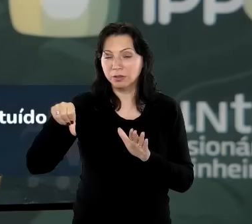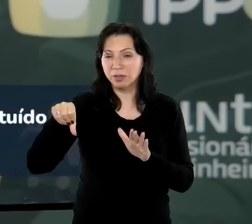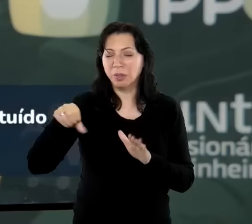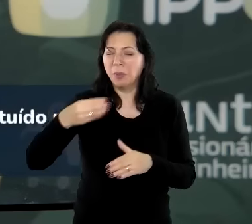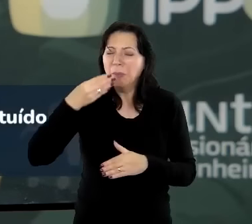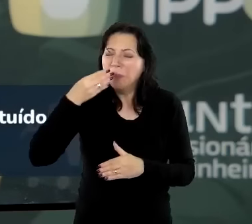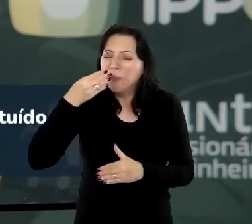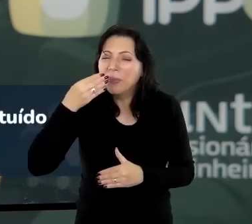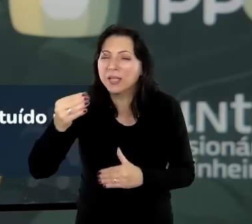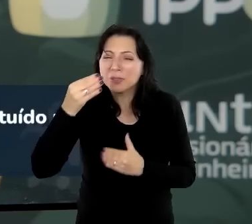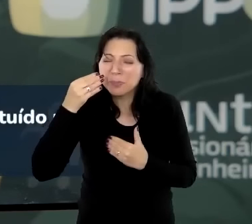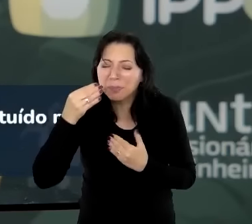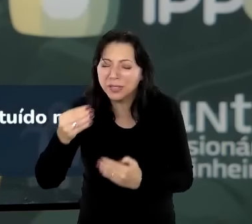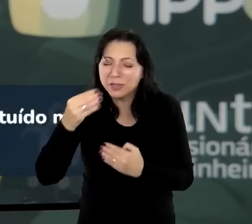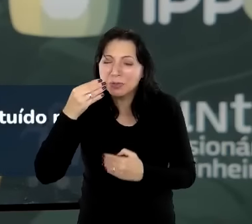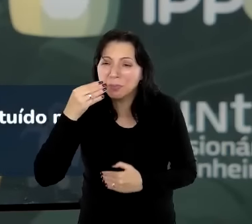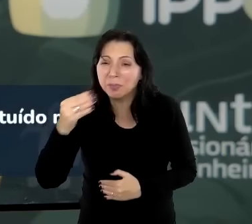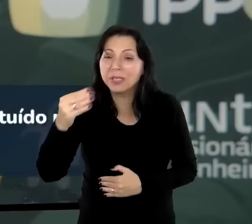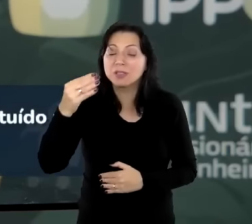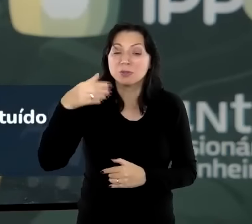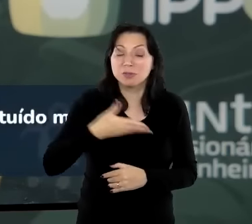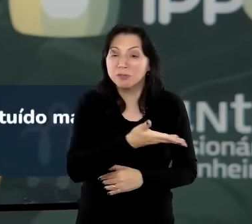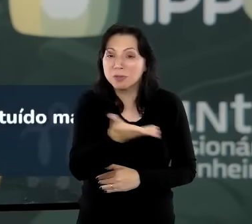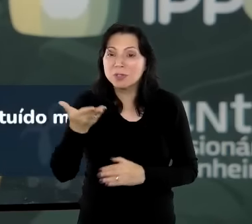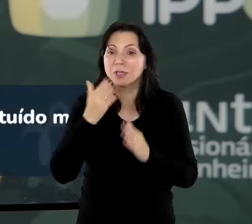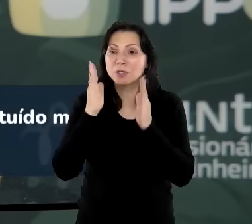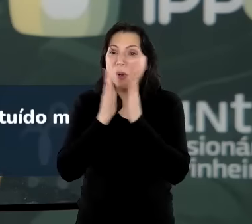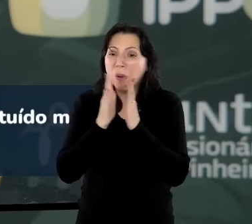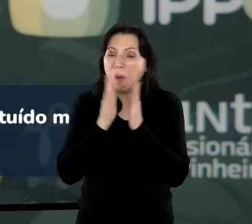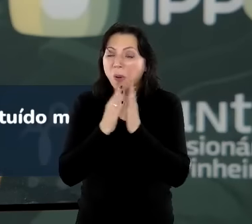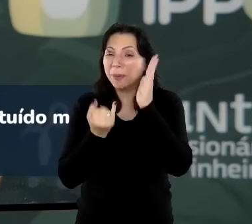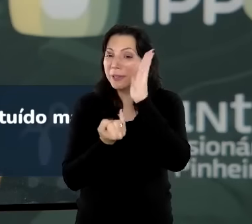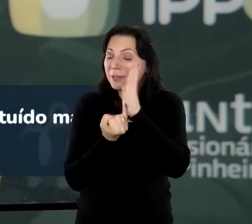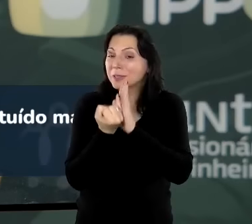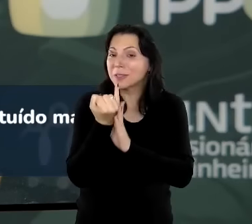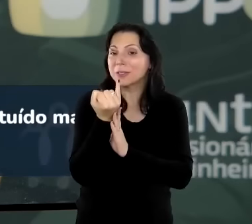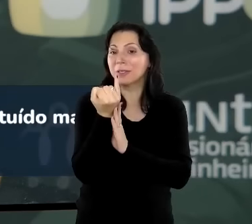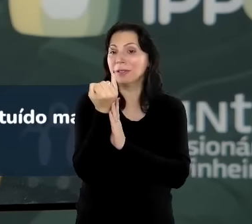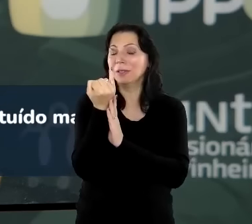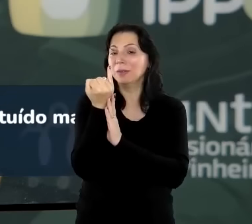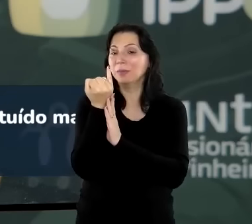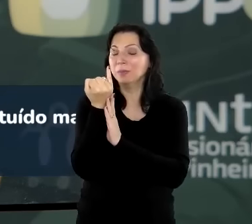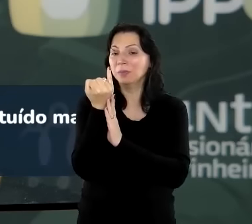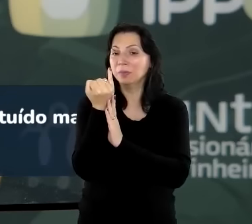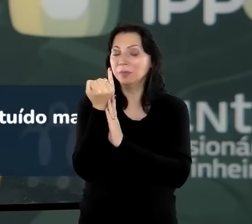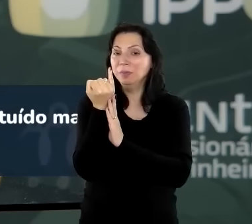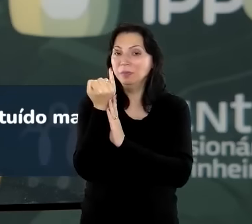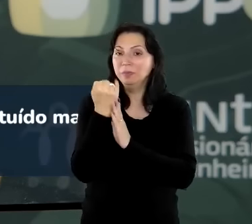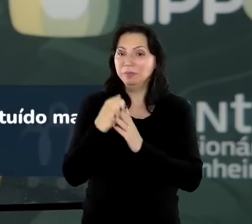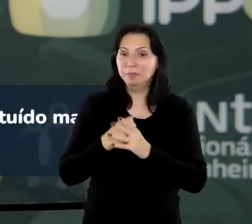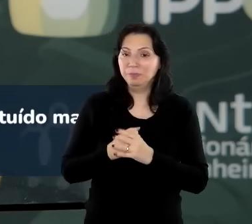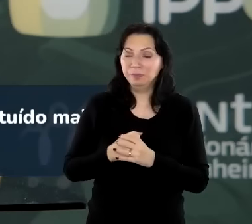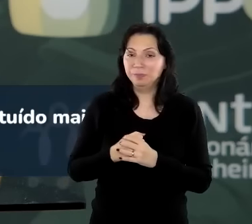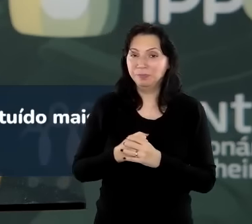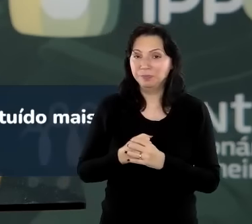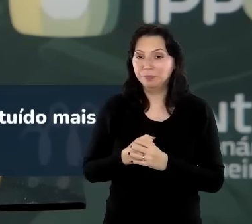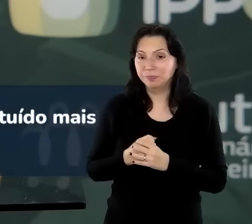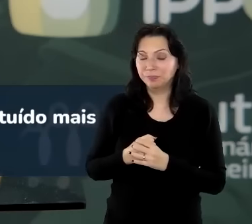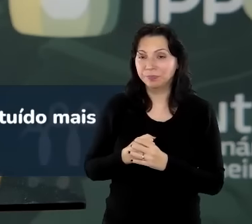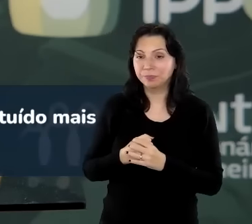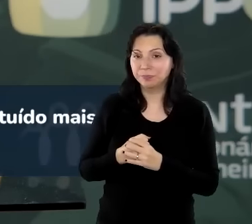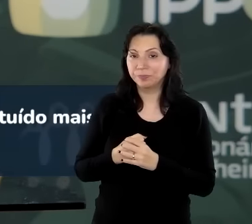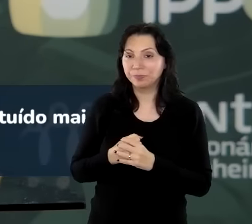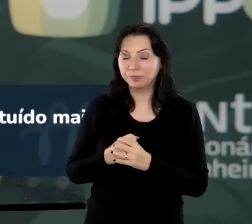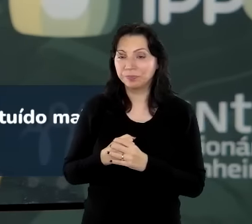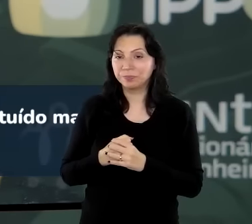muito empenho, que assim façais, a fim de que eu vos seja restituído mais depressa. Dá-nos a impressão que a liderança